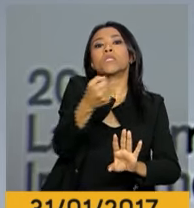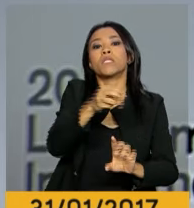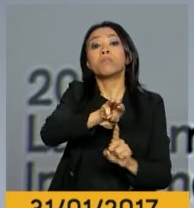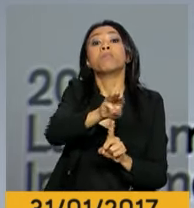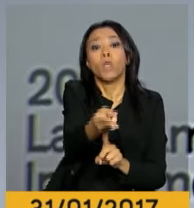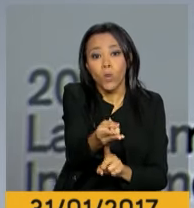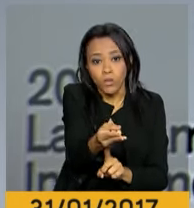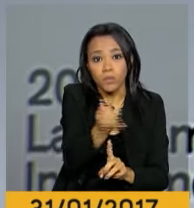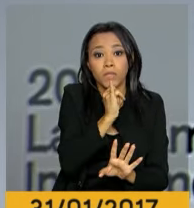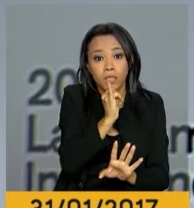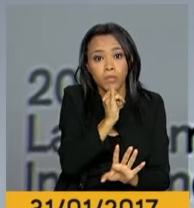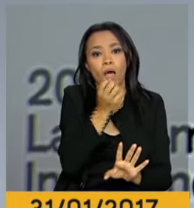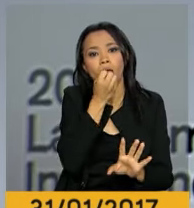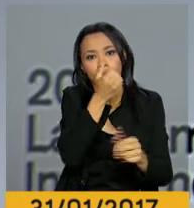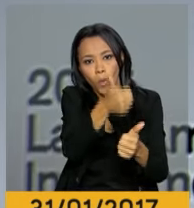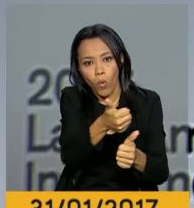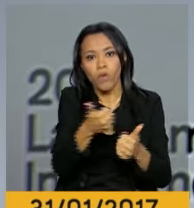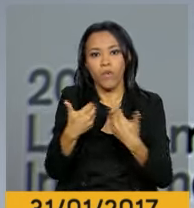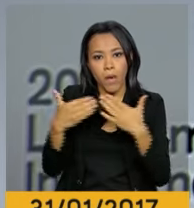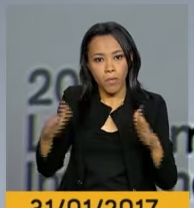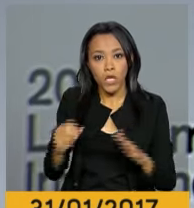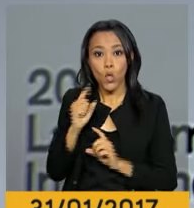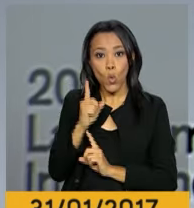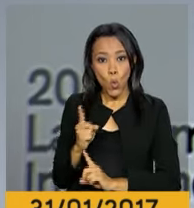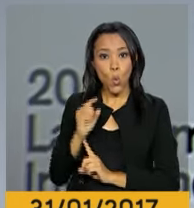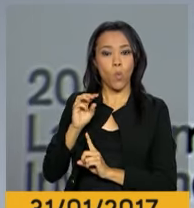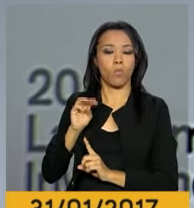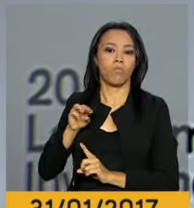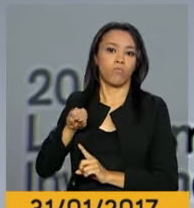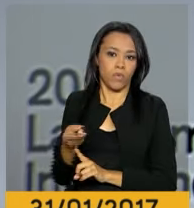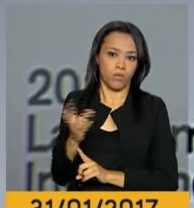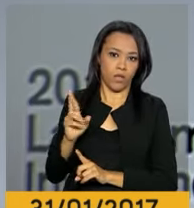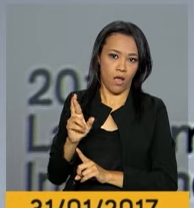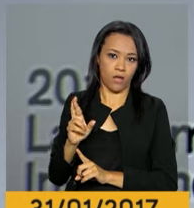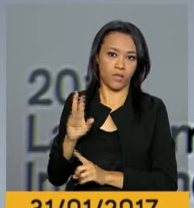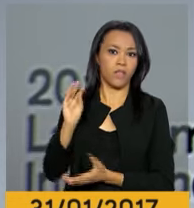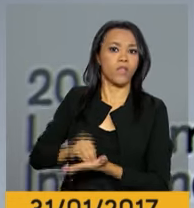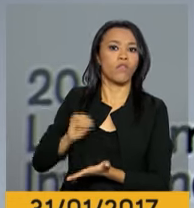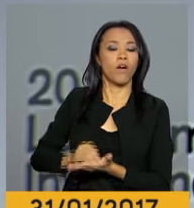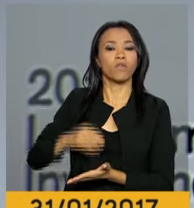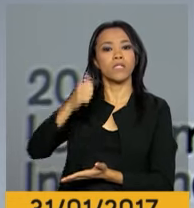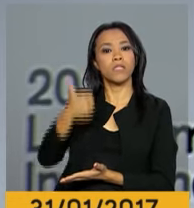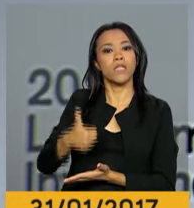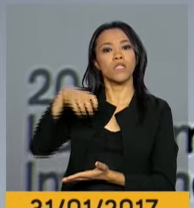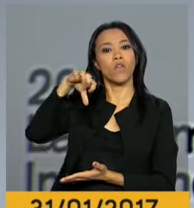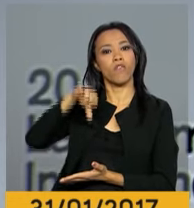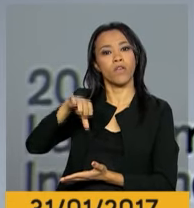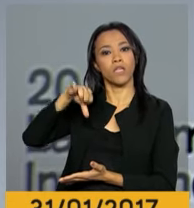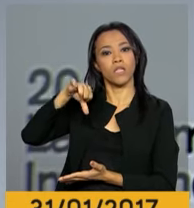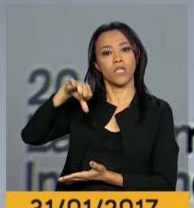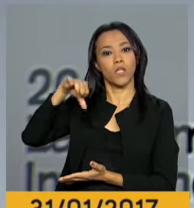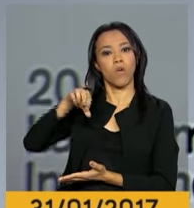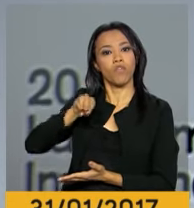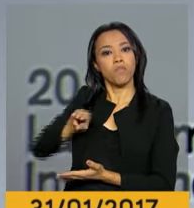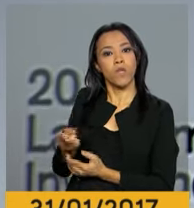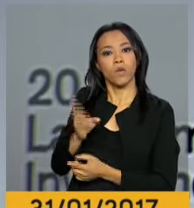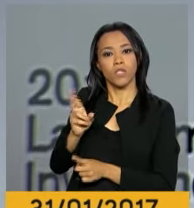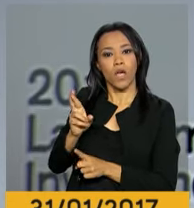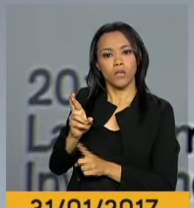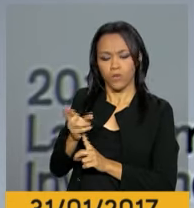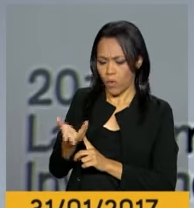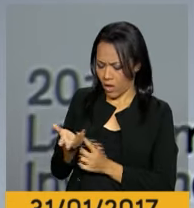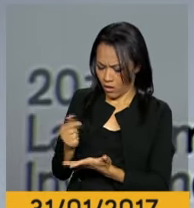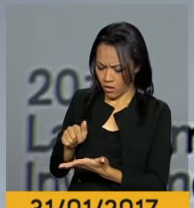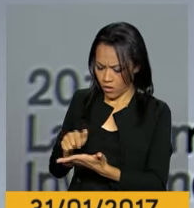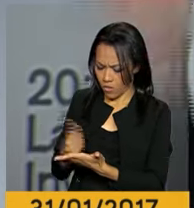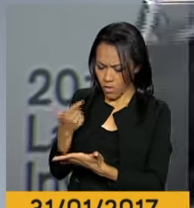você disz Ah tá bom então vamos abrir um crédito aqui de R 1 milhão deais portanto faltam r 199 milhões de reais sem nenhuma